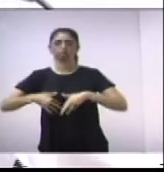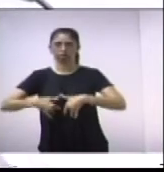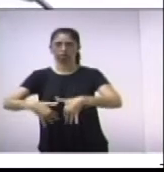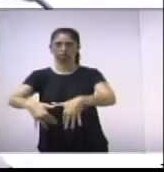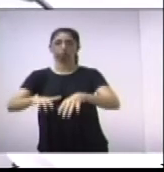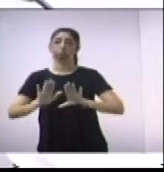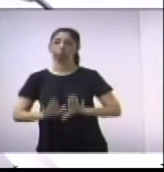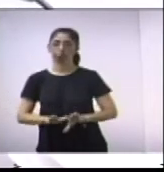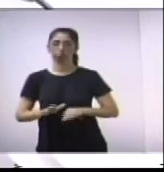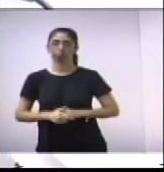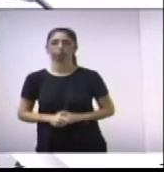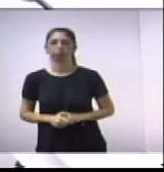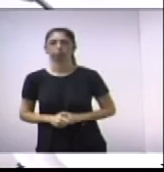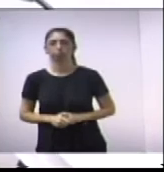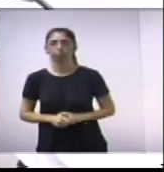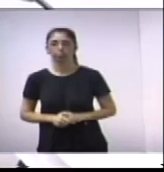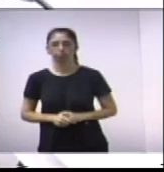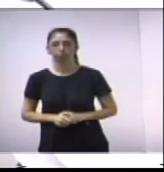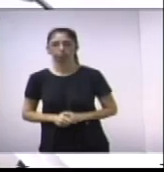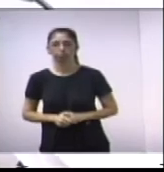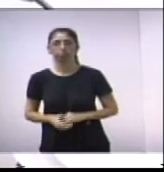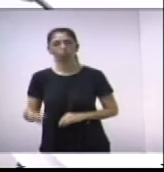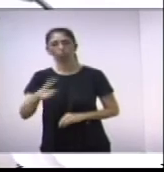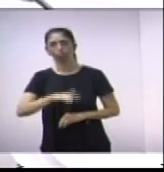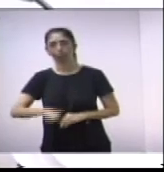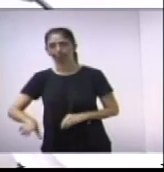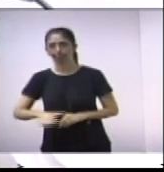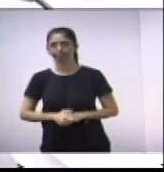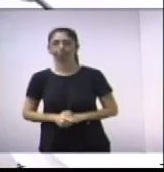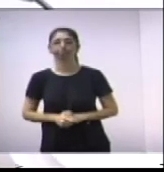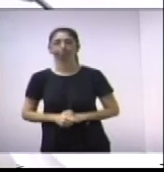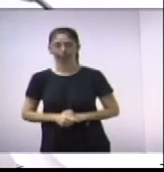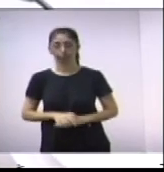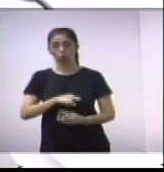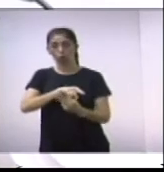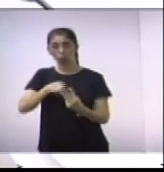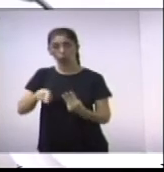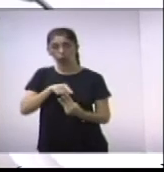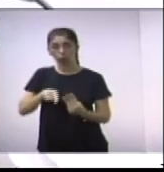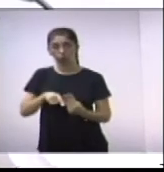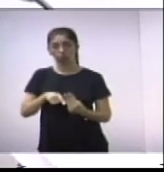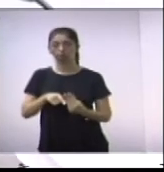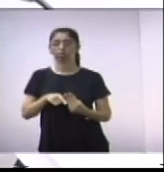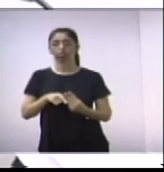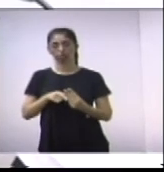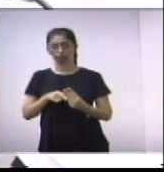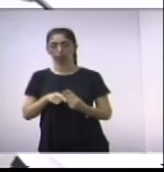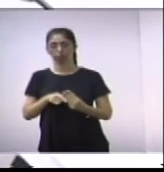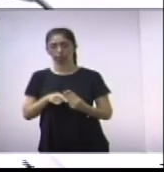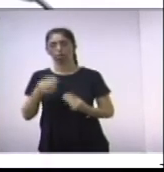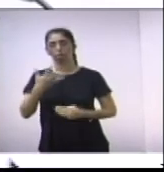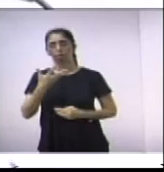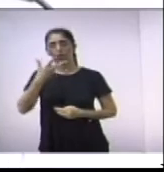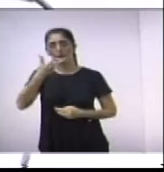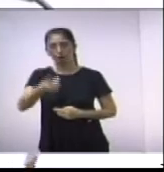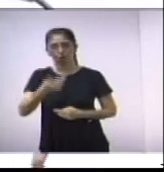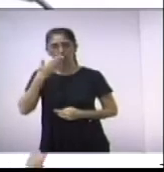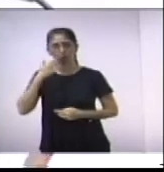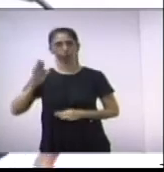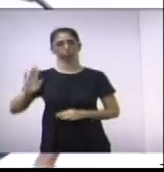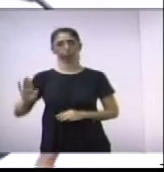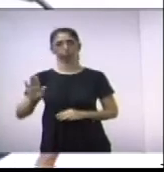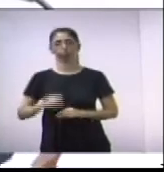as escolas. Vale sentar ainda que há, mais uma vez, confessadamente pelos réus, estreita ligação entre a empresa contratada...